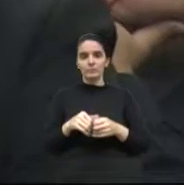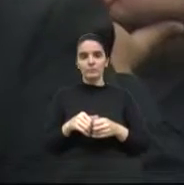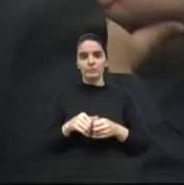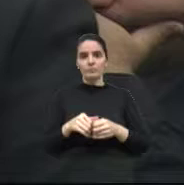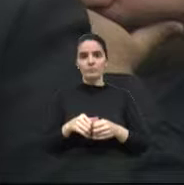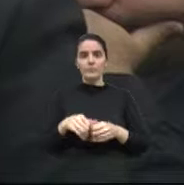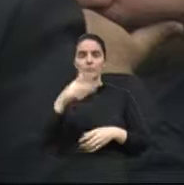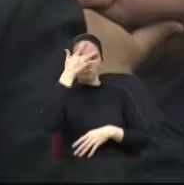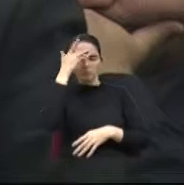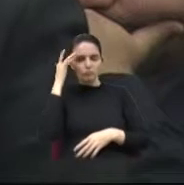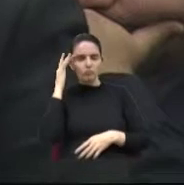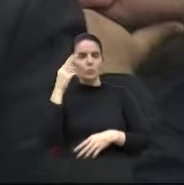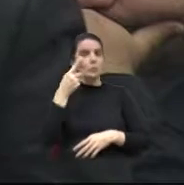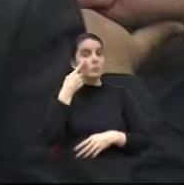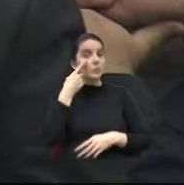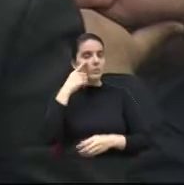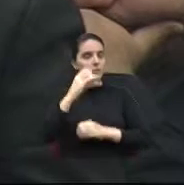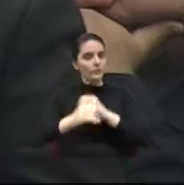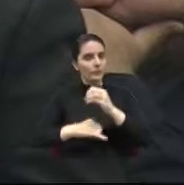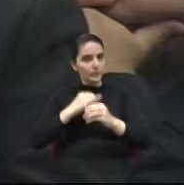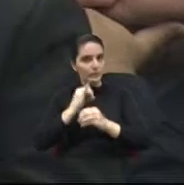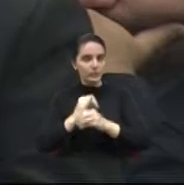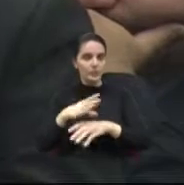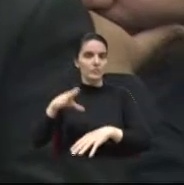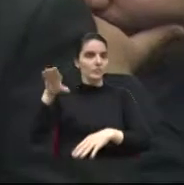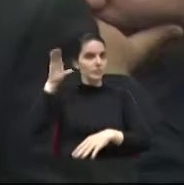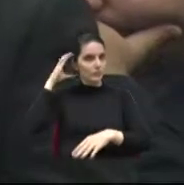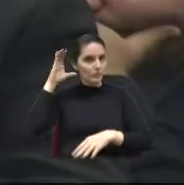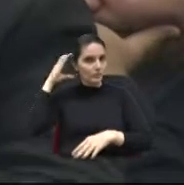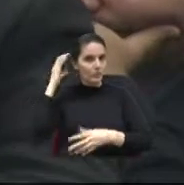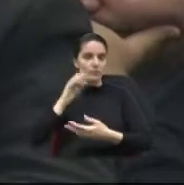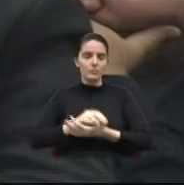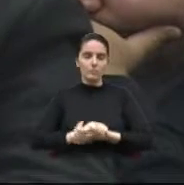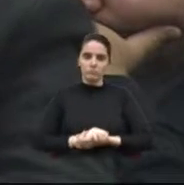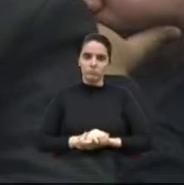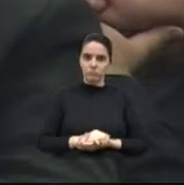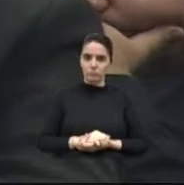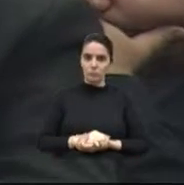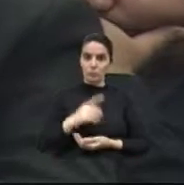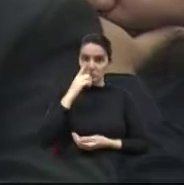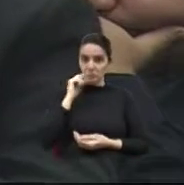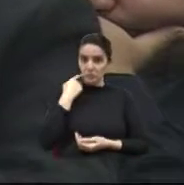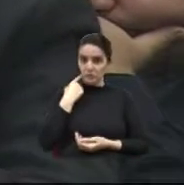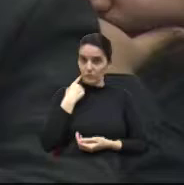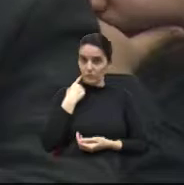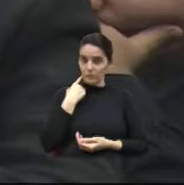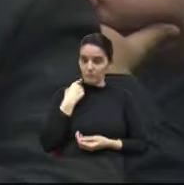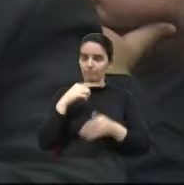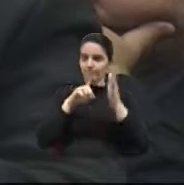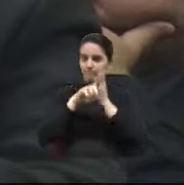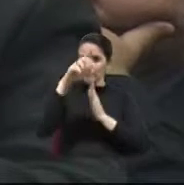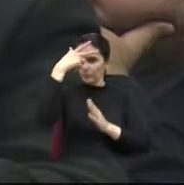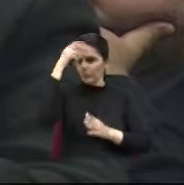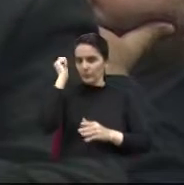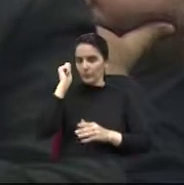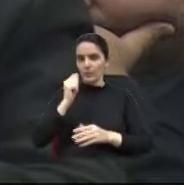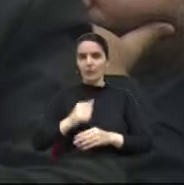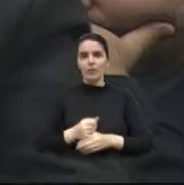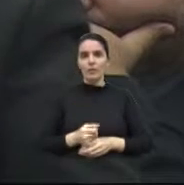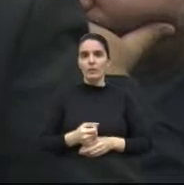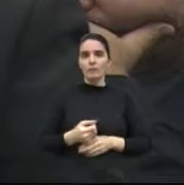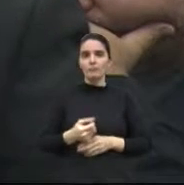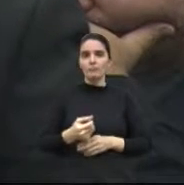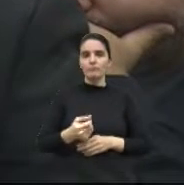da rádio. Eu fiz esse requerimento porque já há cerca de 1 mês e meio está valendo a